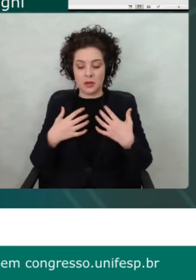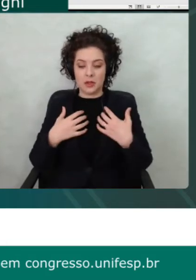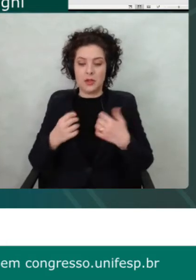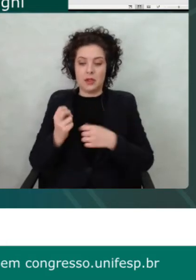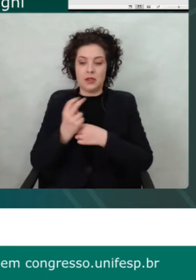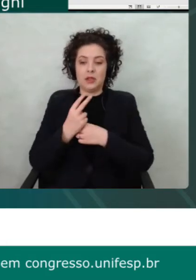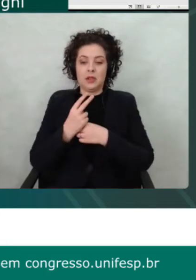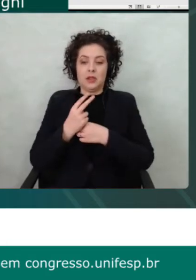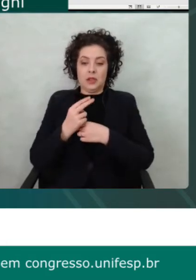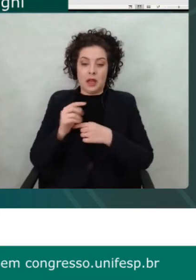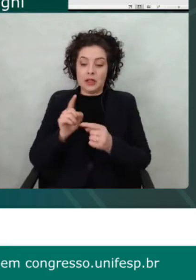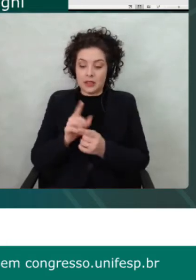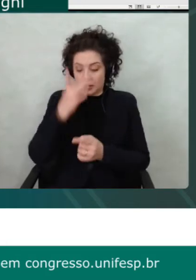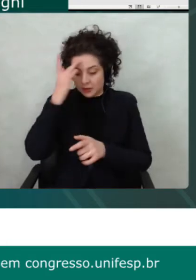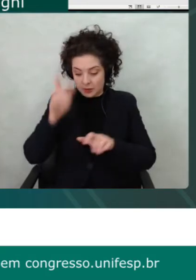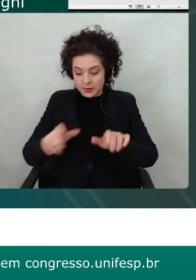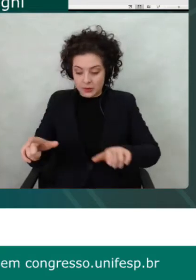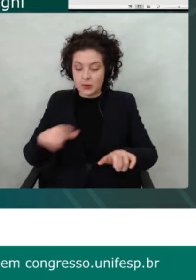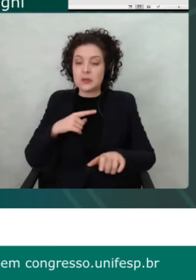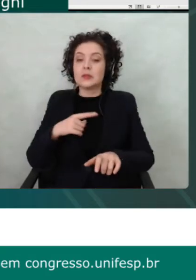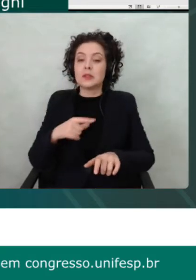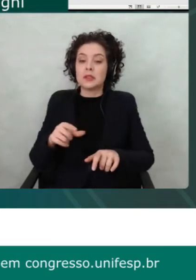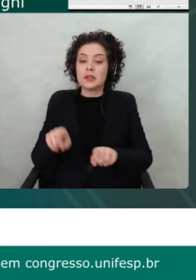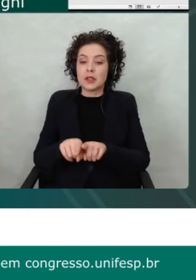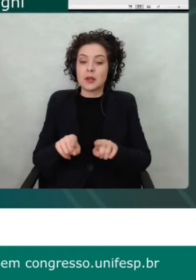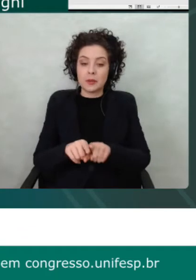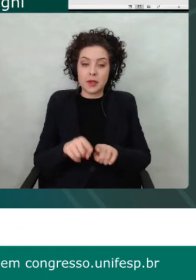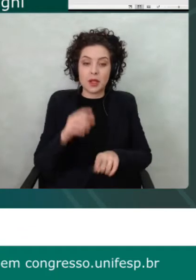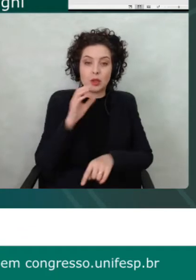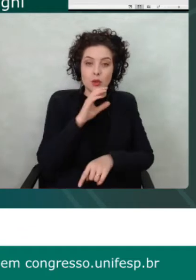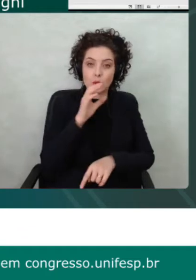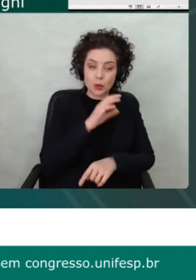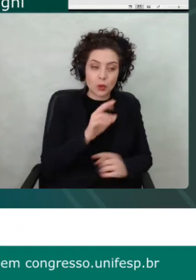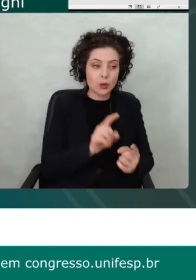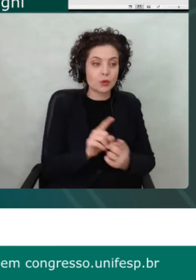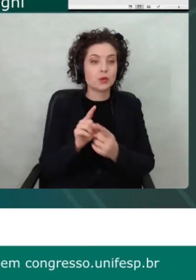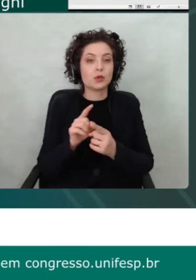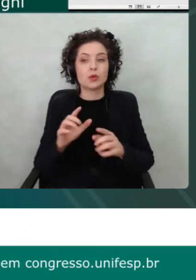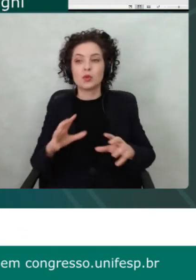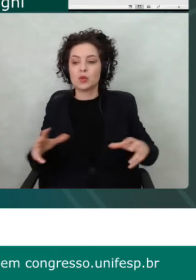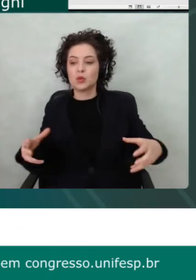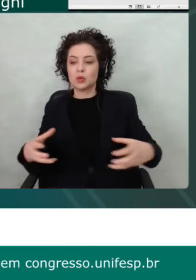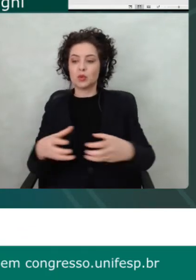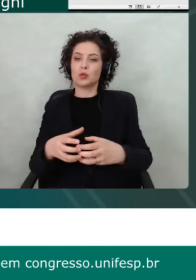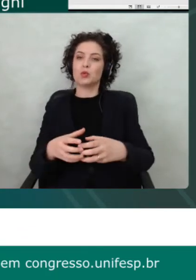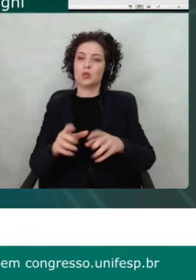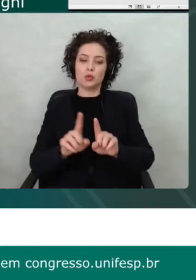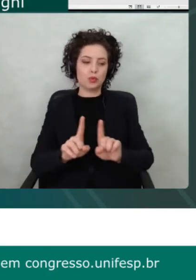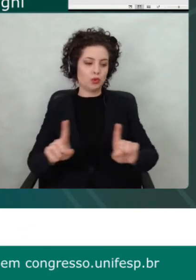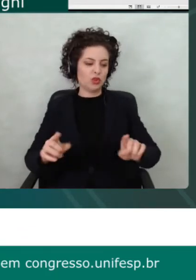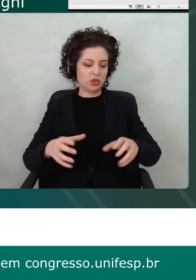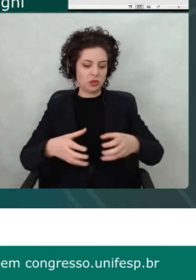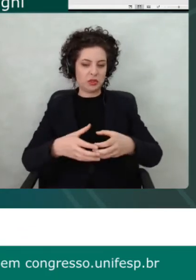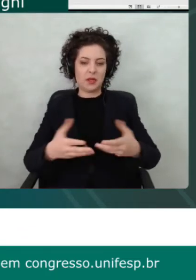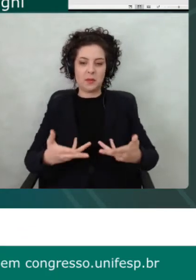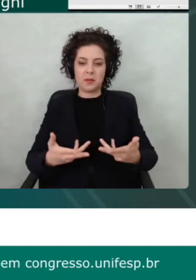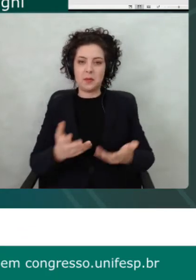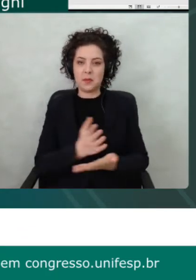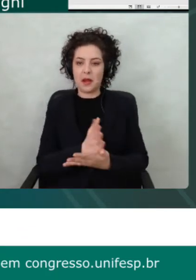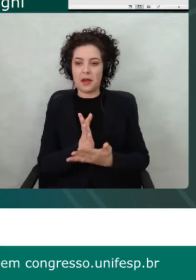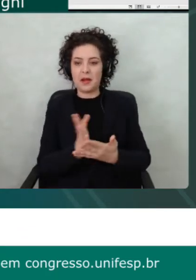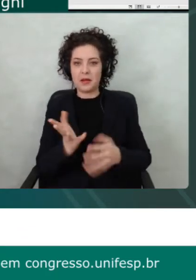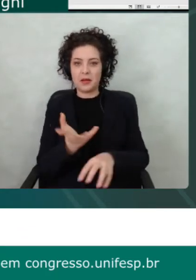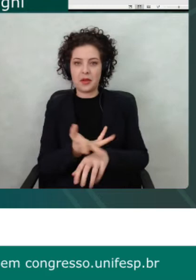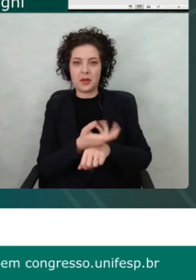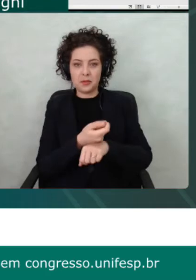essa unidade, representa o pronto-socorro, representa todo o time de pronto atendimento, essa equipe enorme multidisciplinar, que está trabalhando